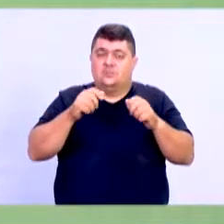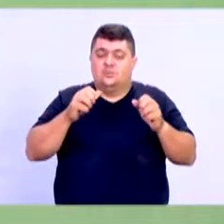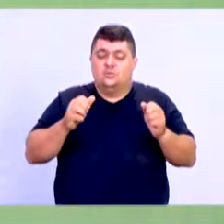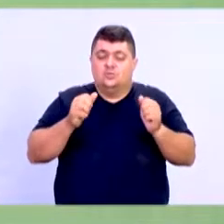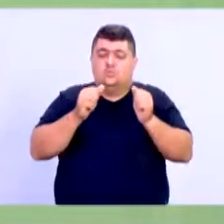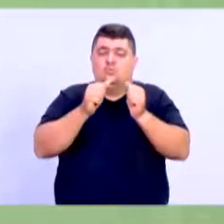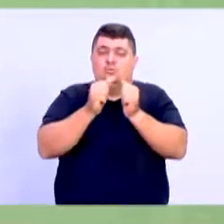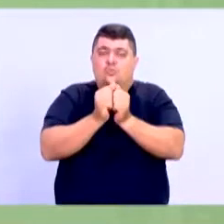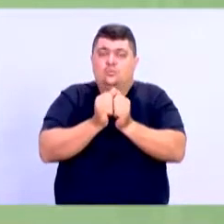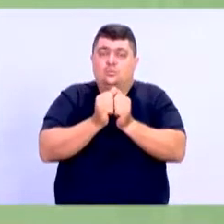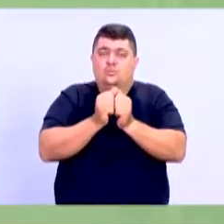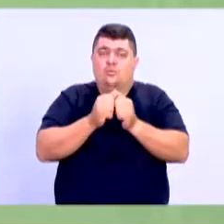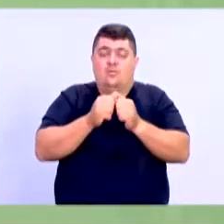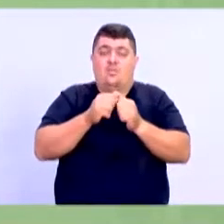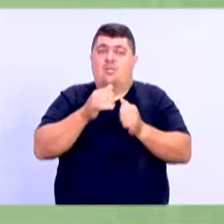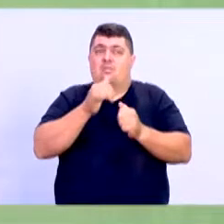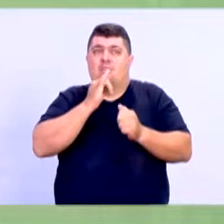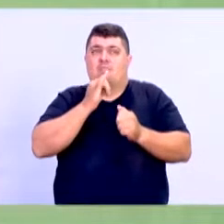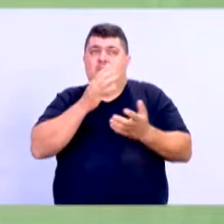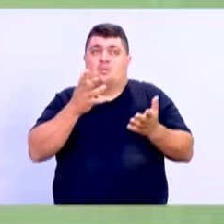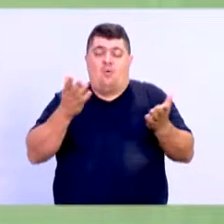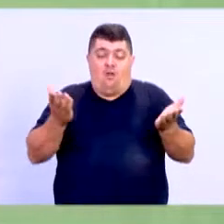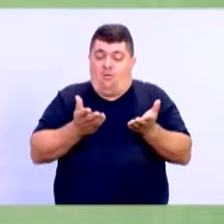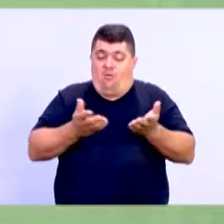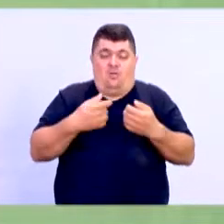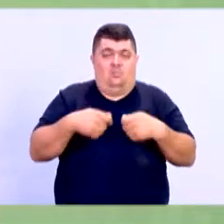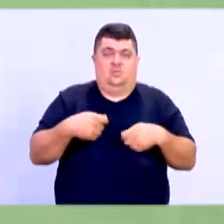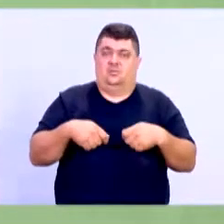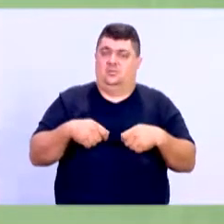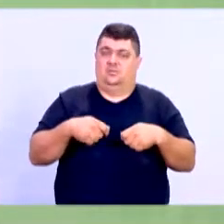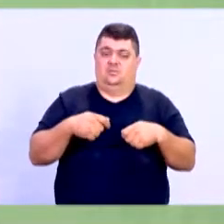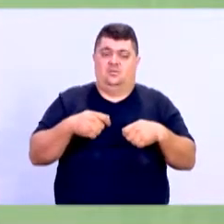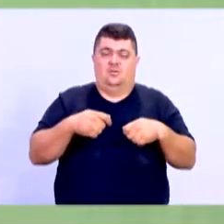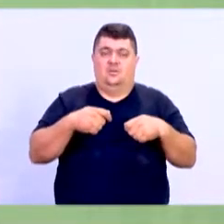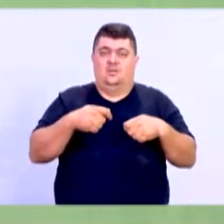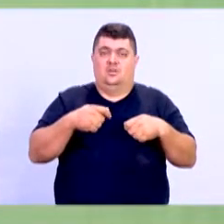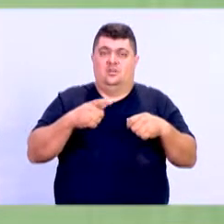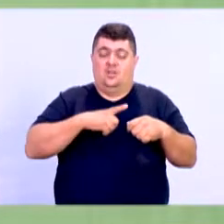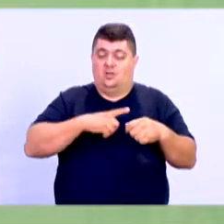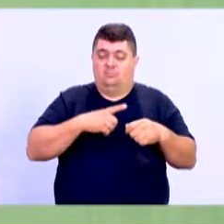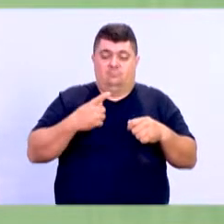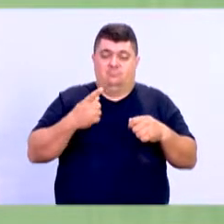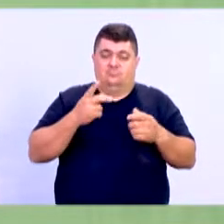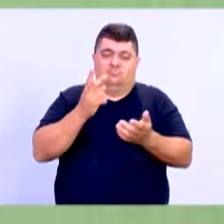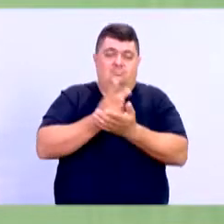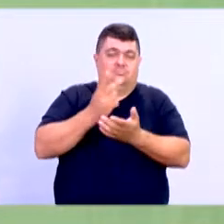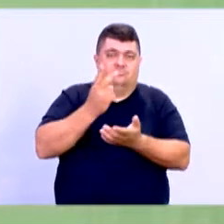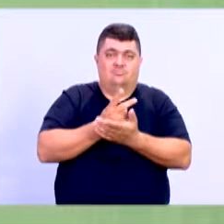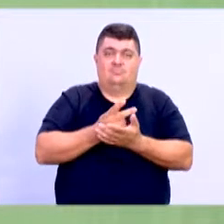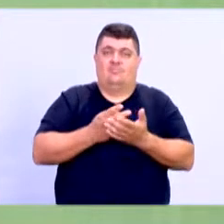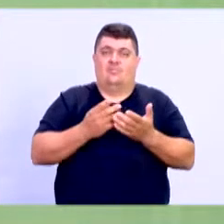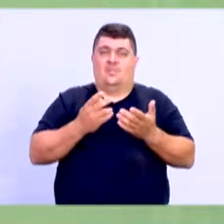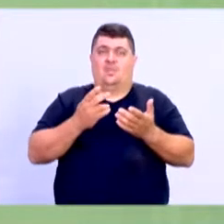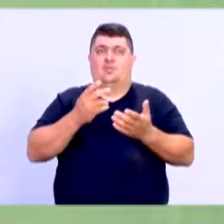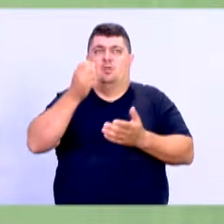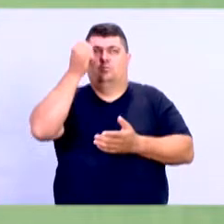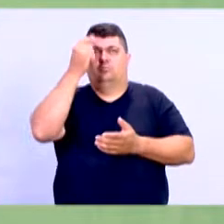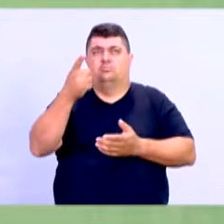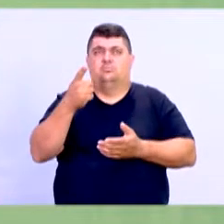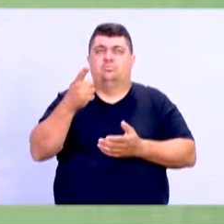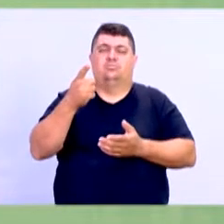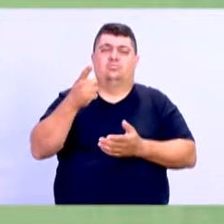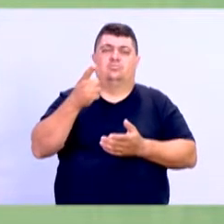e situacional, pois depende de vários aspectos, como a cultura